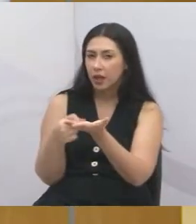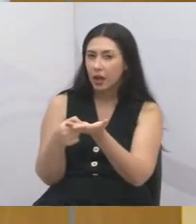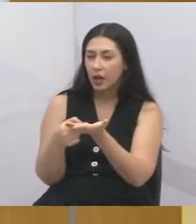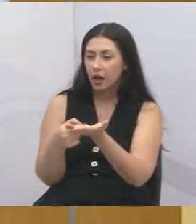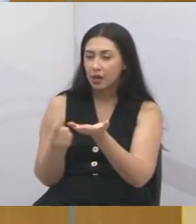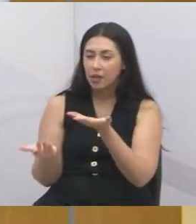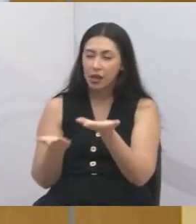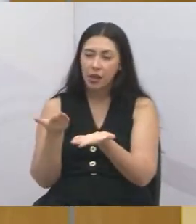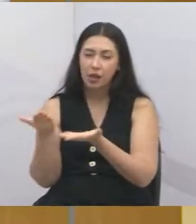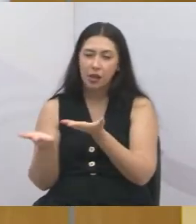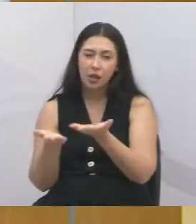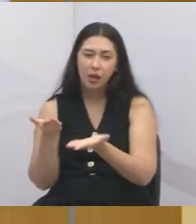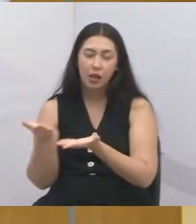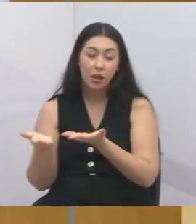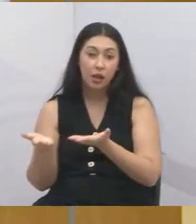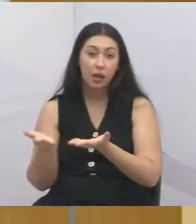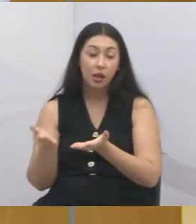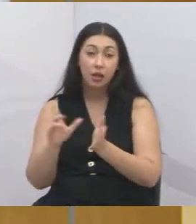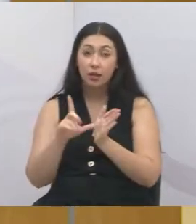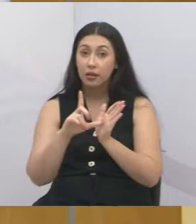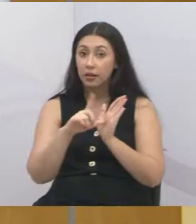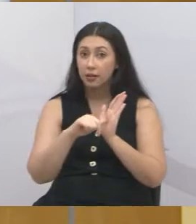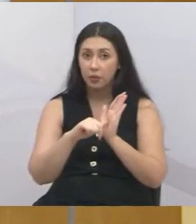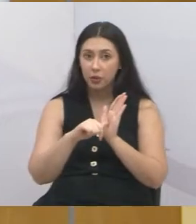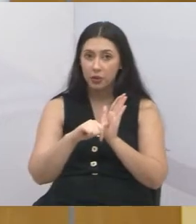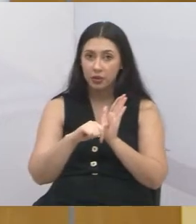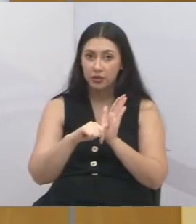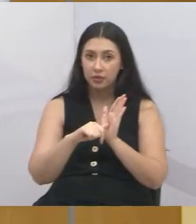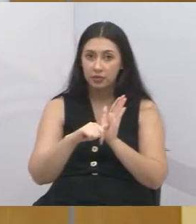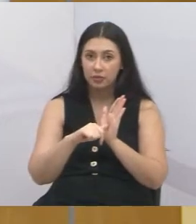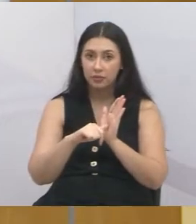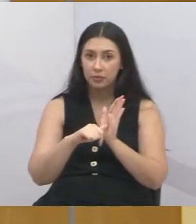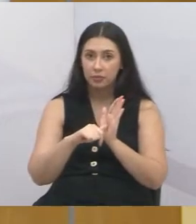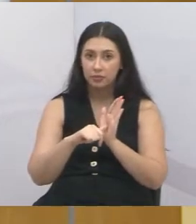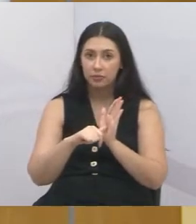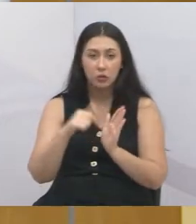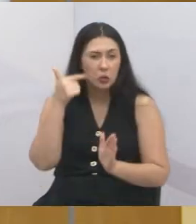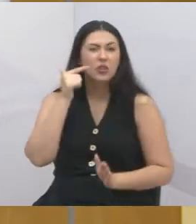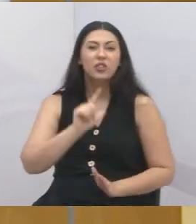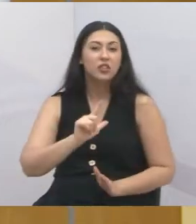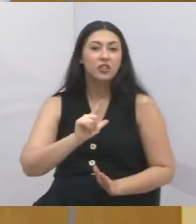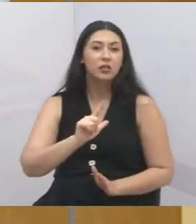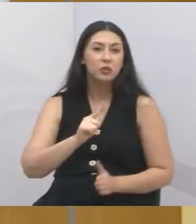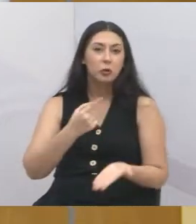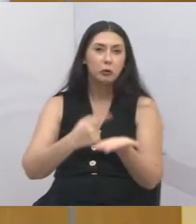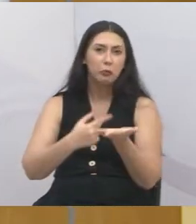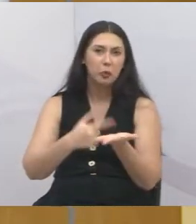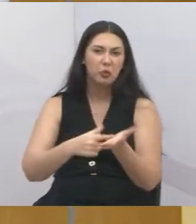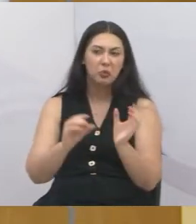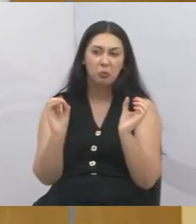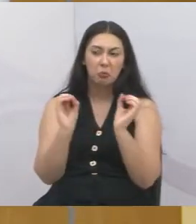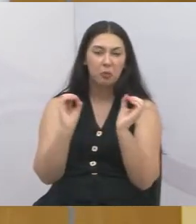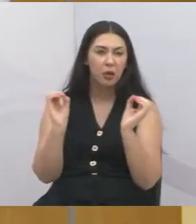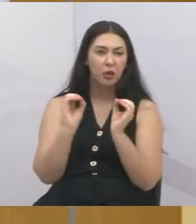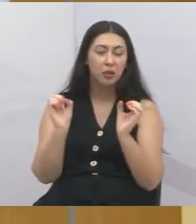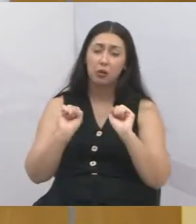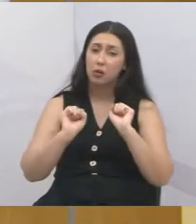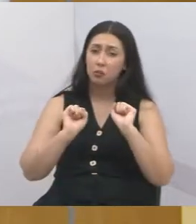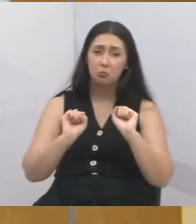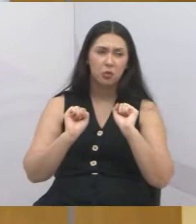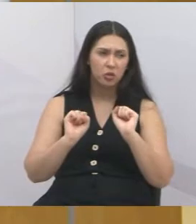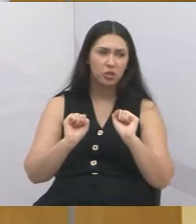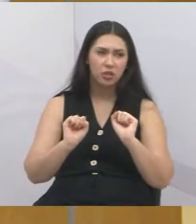de interesses e depois de vencido um pleito, não tinha compromisso. Poderia,